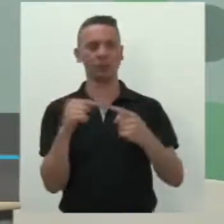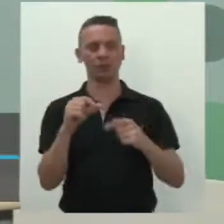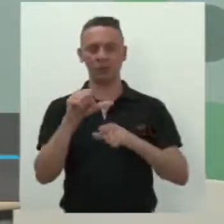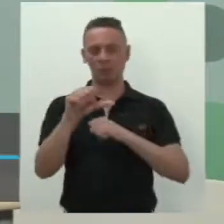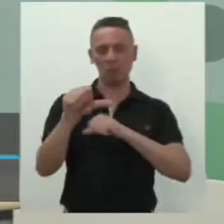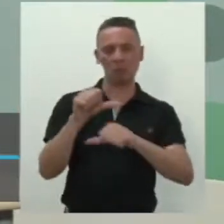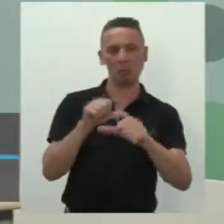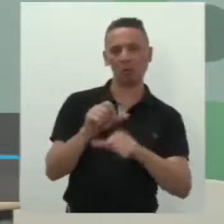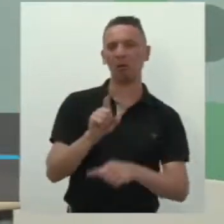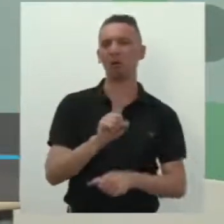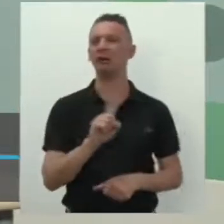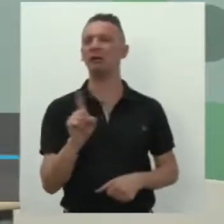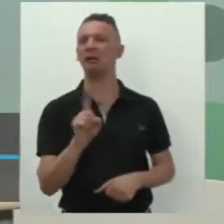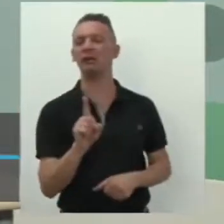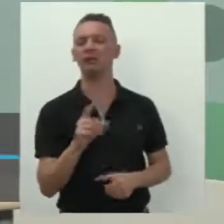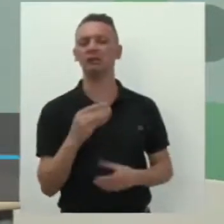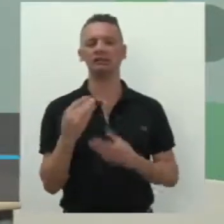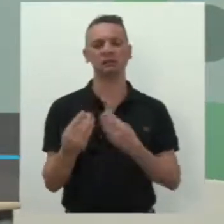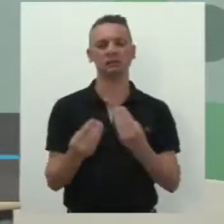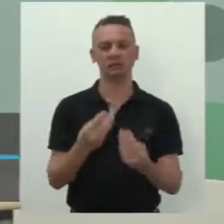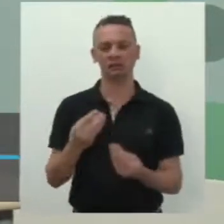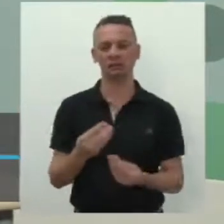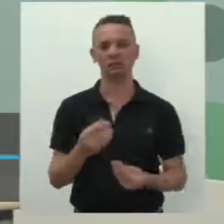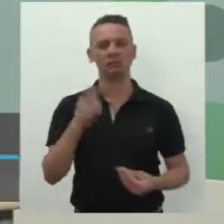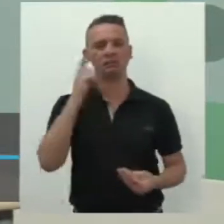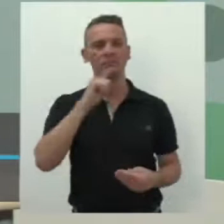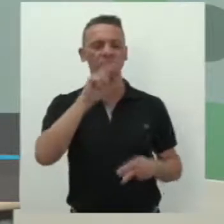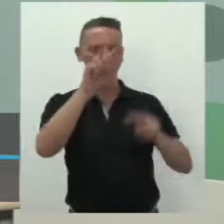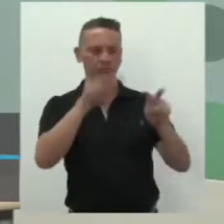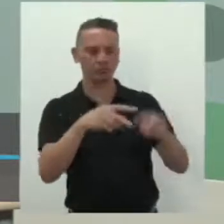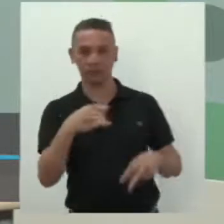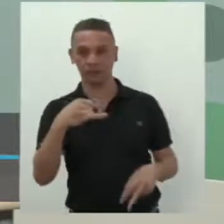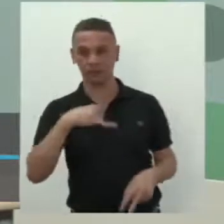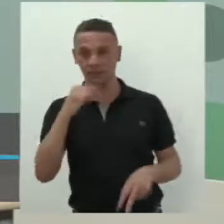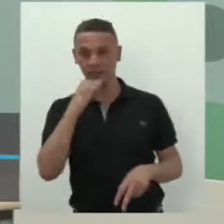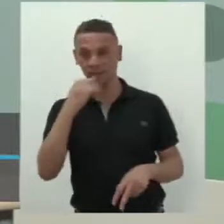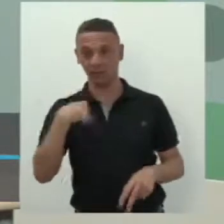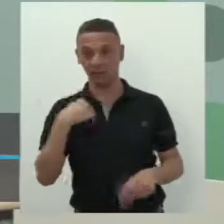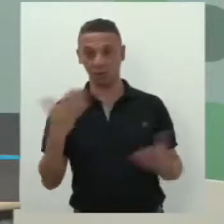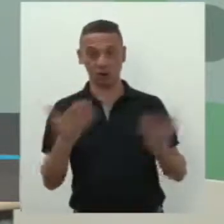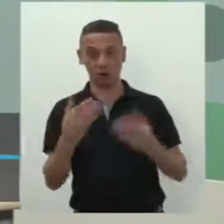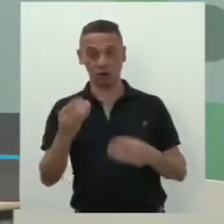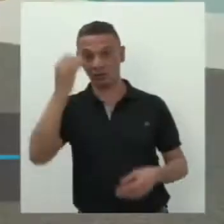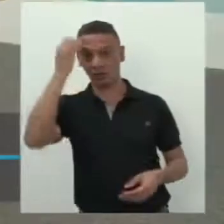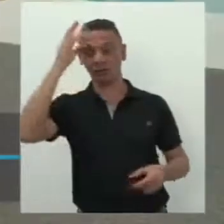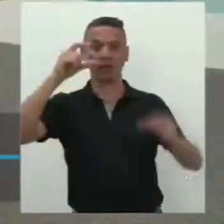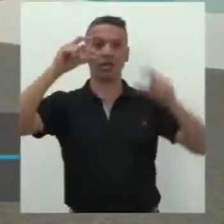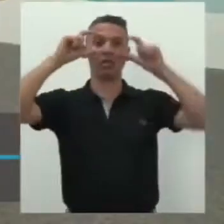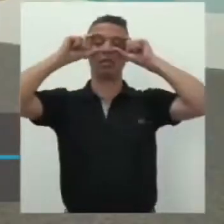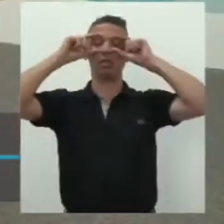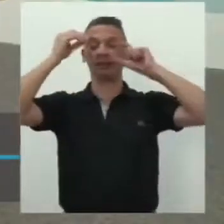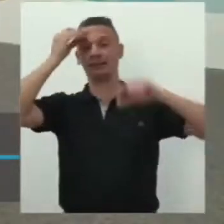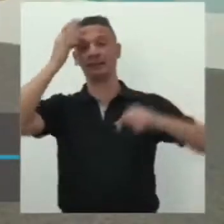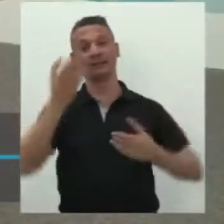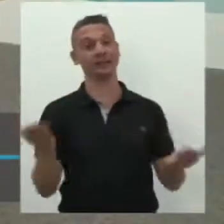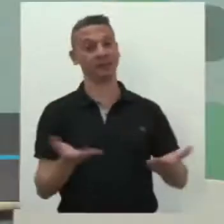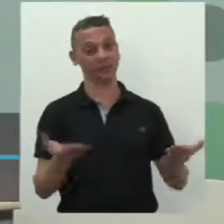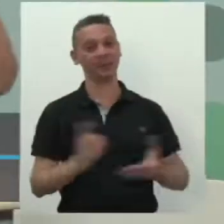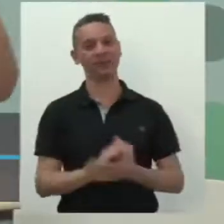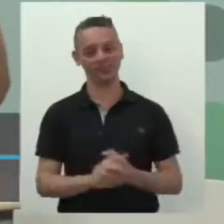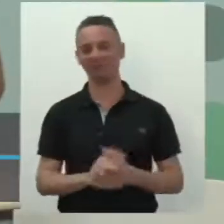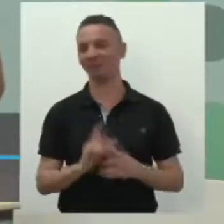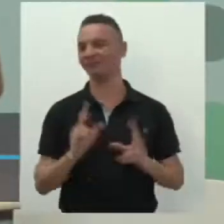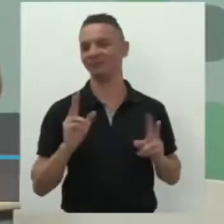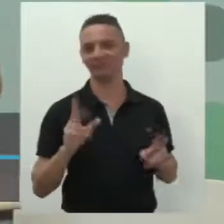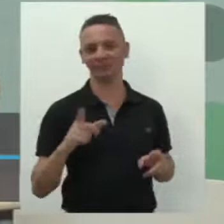né? Então, às vezes a gente não consegue visualizar. Eu, por exemplo, hoje que esqueci o óculos, então eu seria uma dessas. Então, talvez a